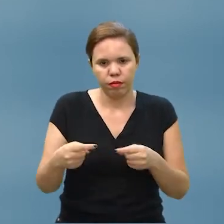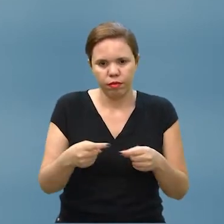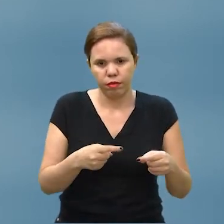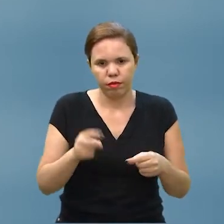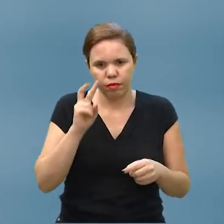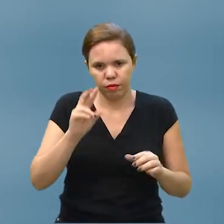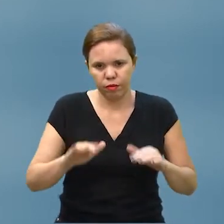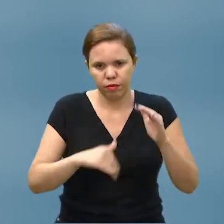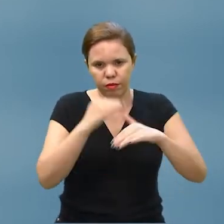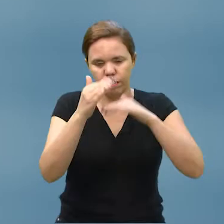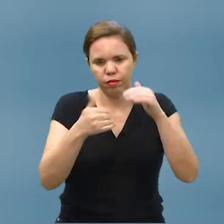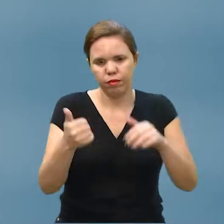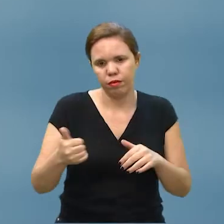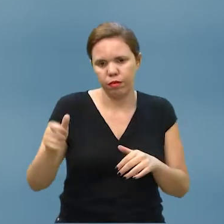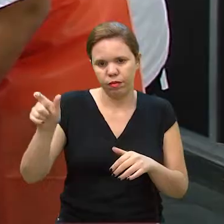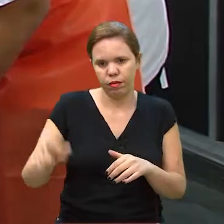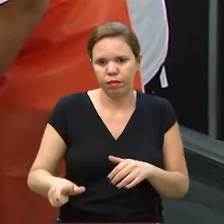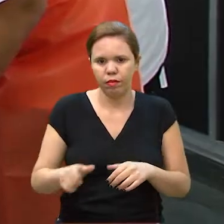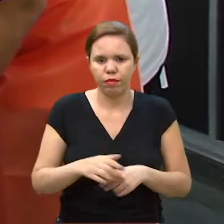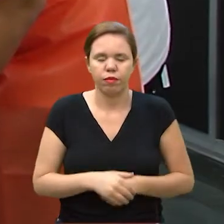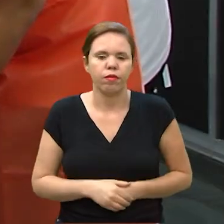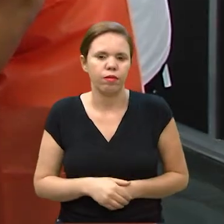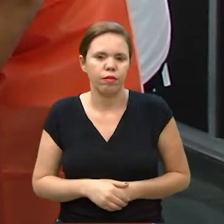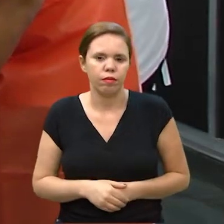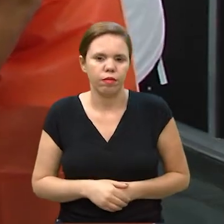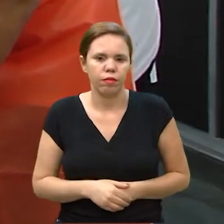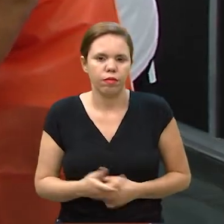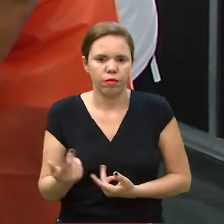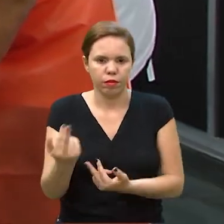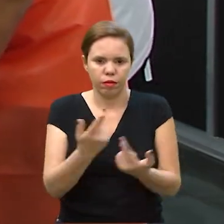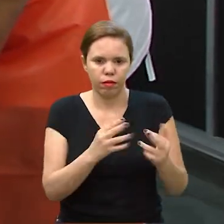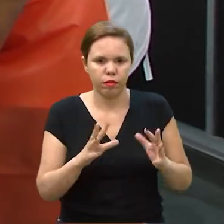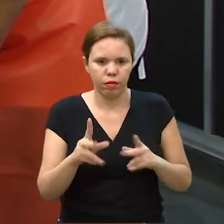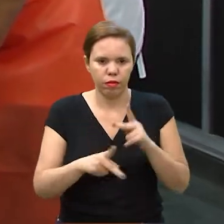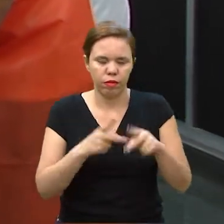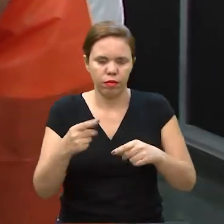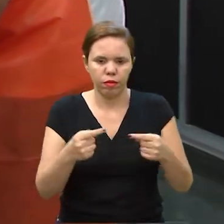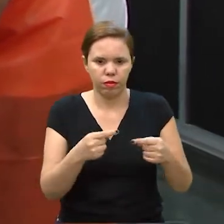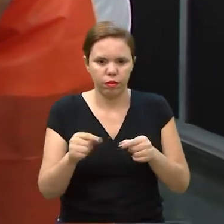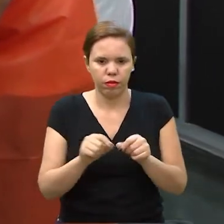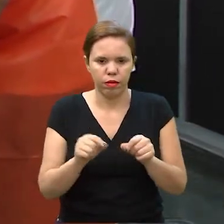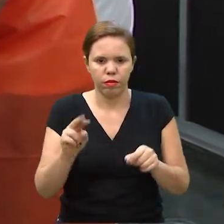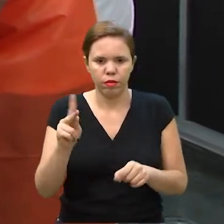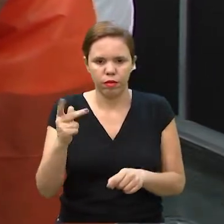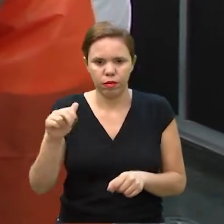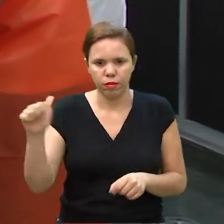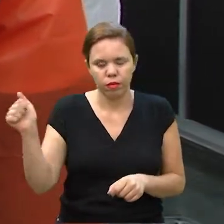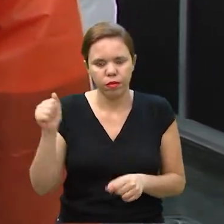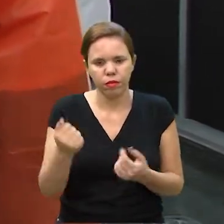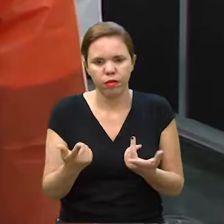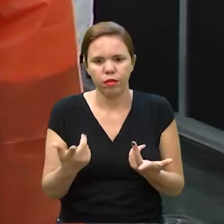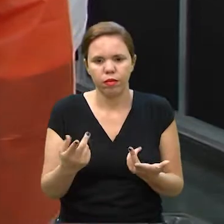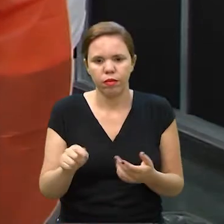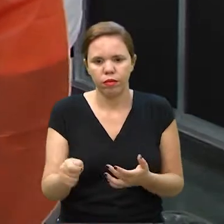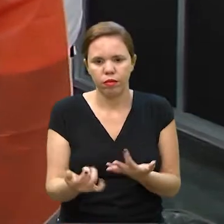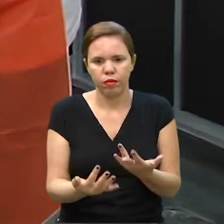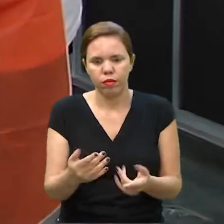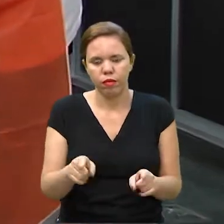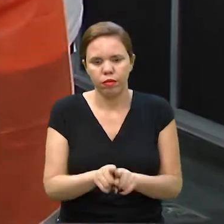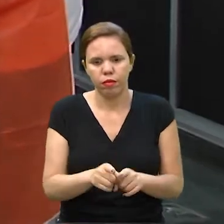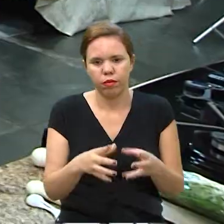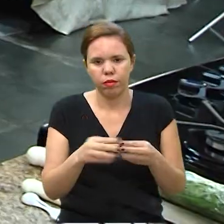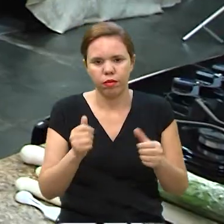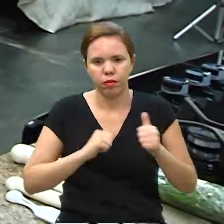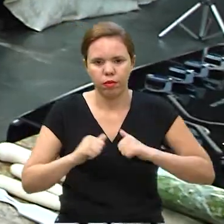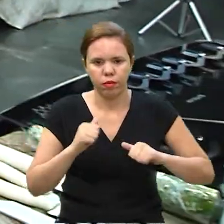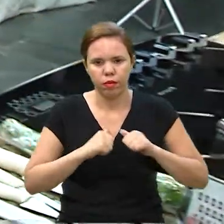o desempenho do primeiro candidato. Assim como os outros competidores, Hanna também se atrapalhou com o fogão. A ansiedade sumiu